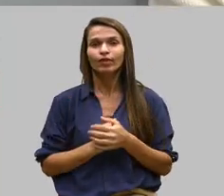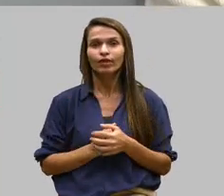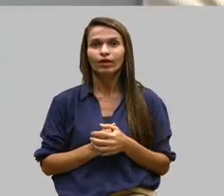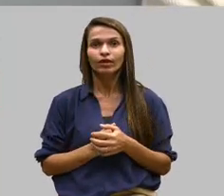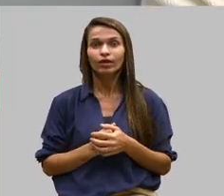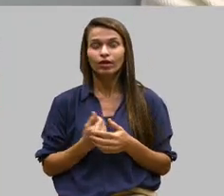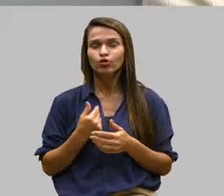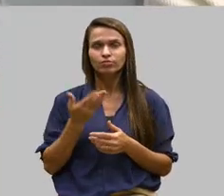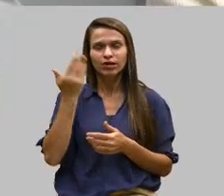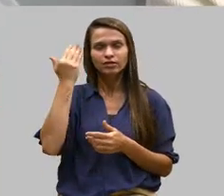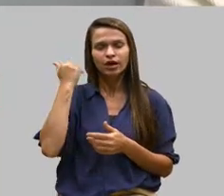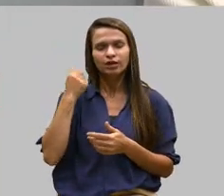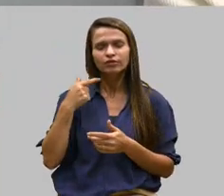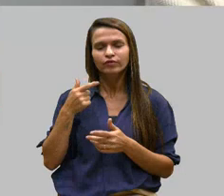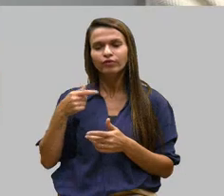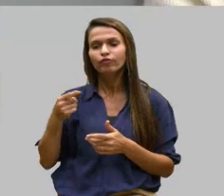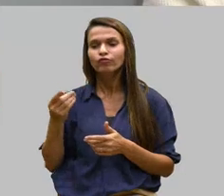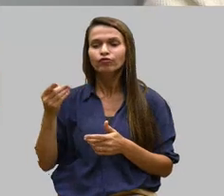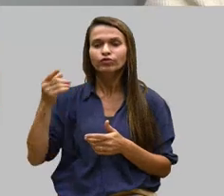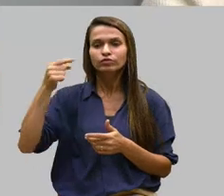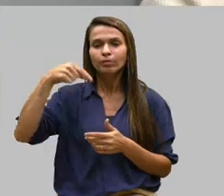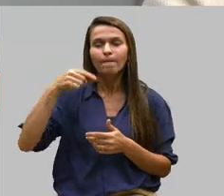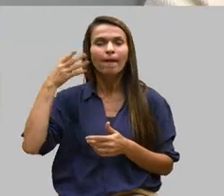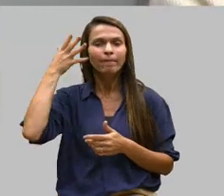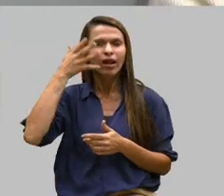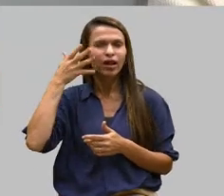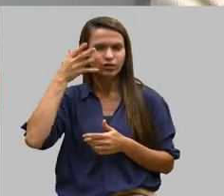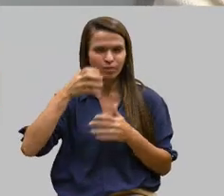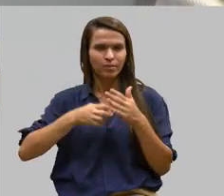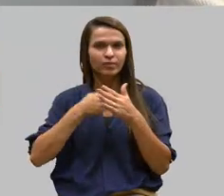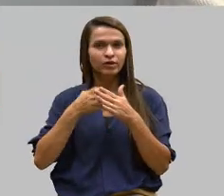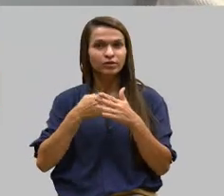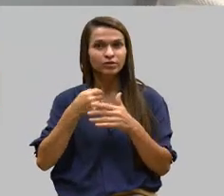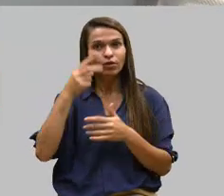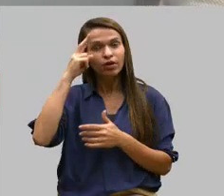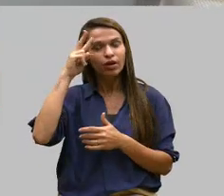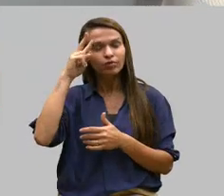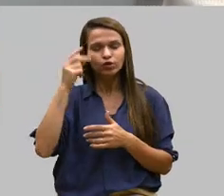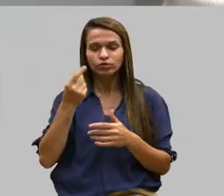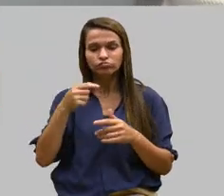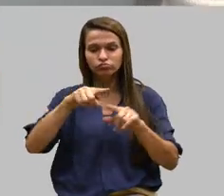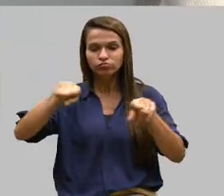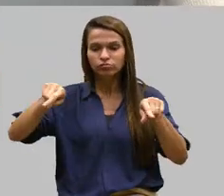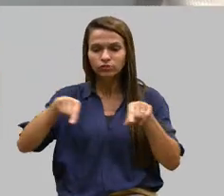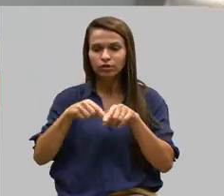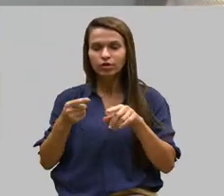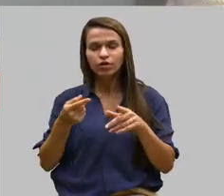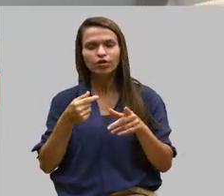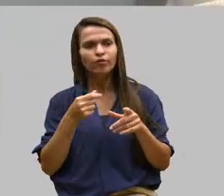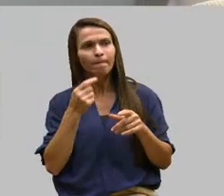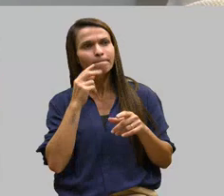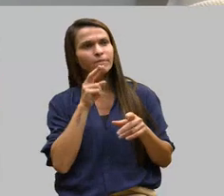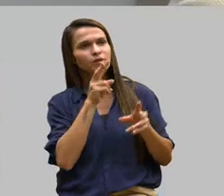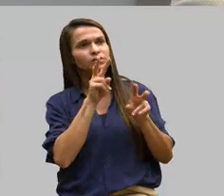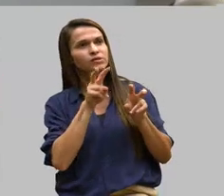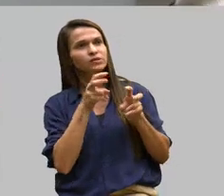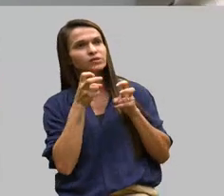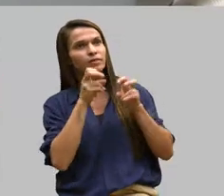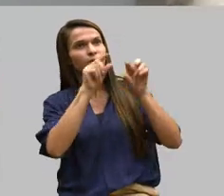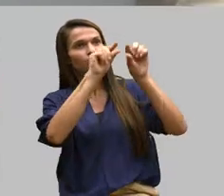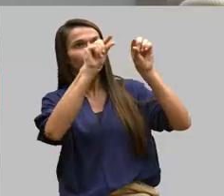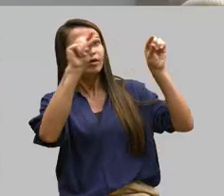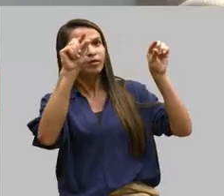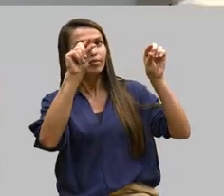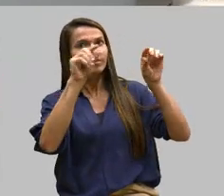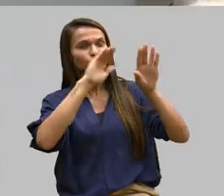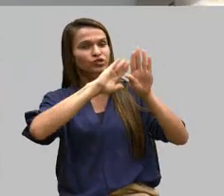fazer uma palestra numa empresa grandeza e me recordo muito quando entrei no salão havia uma frase escrita assim por trás da máquina